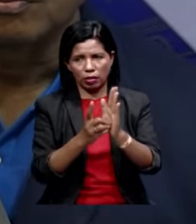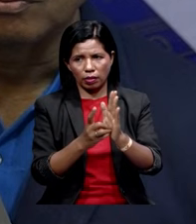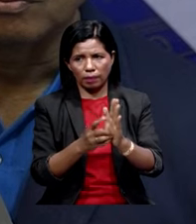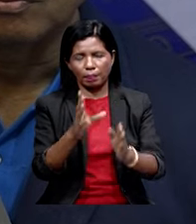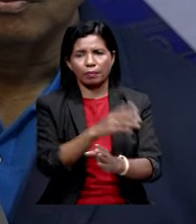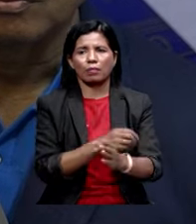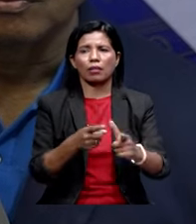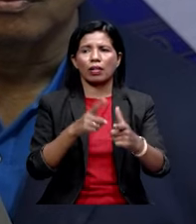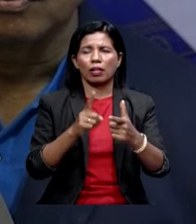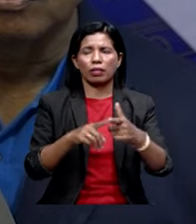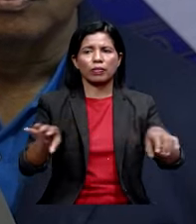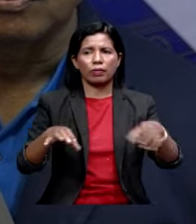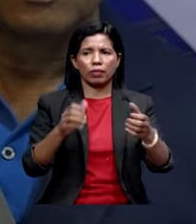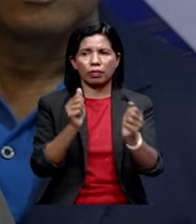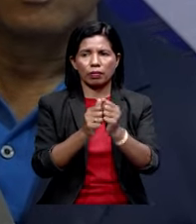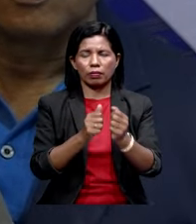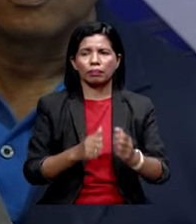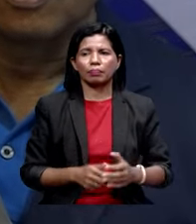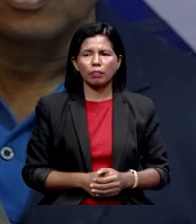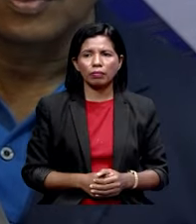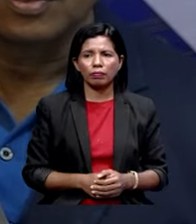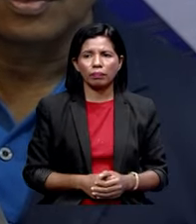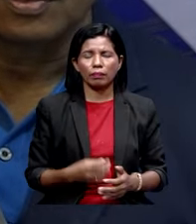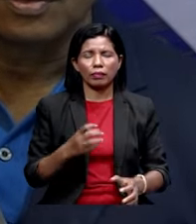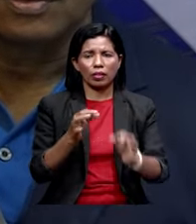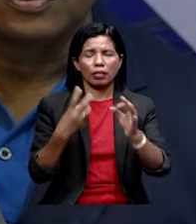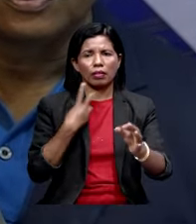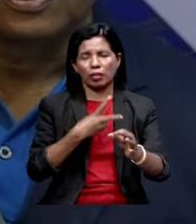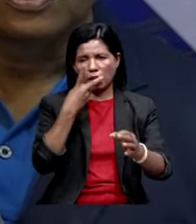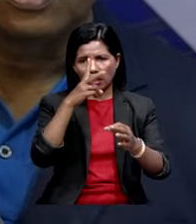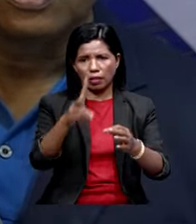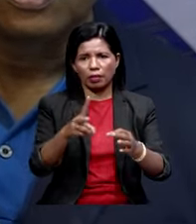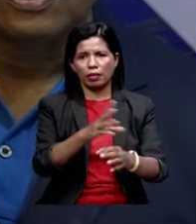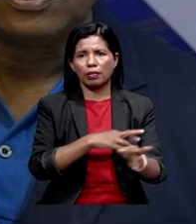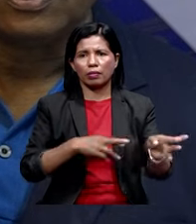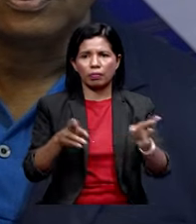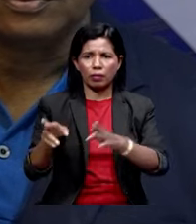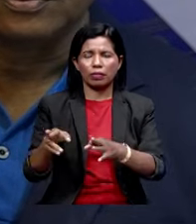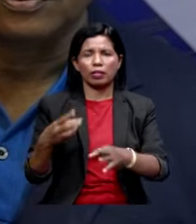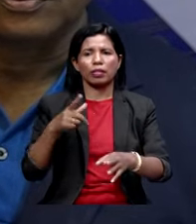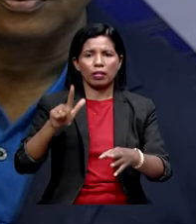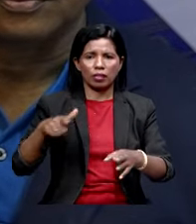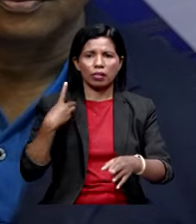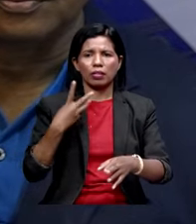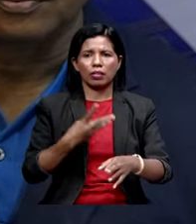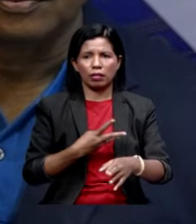de progresso de construção. Sim, claro que está a área possibilidade de ser pronto nossa dona ou sida